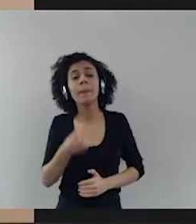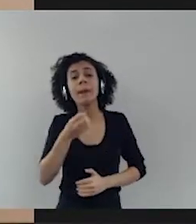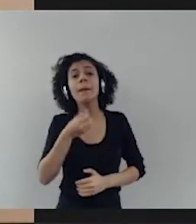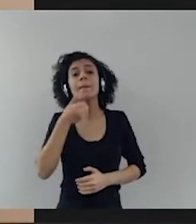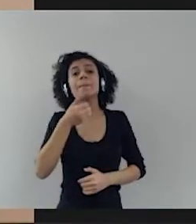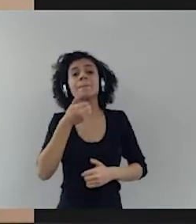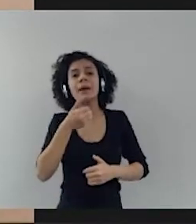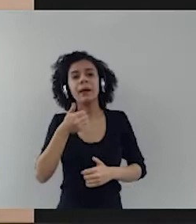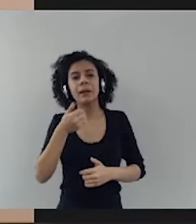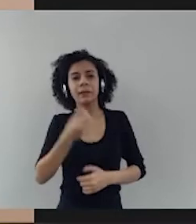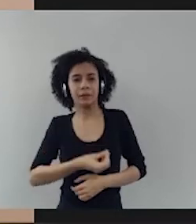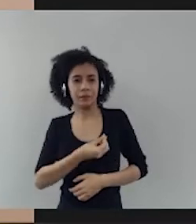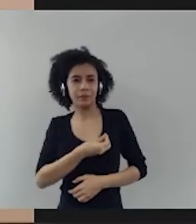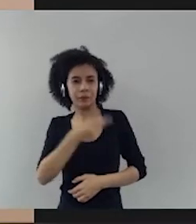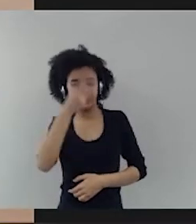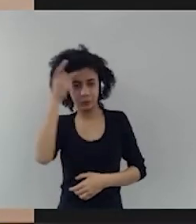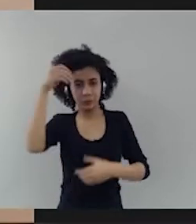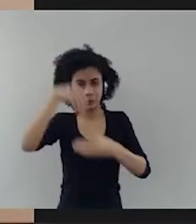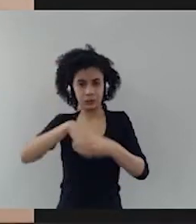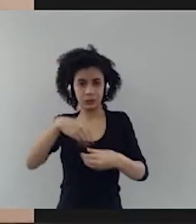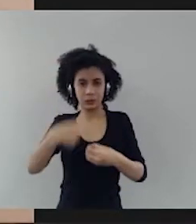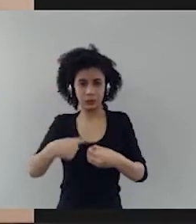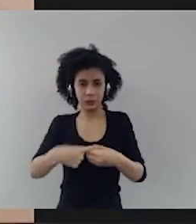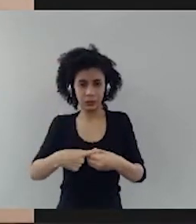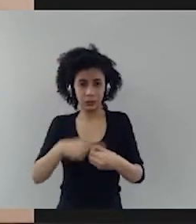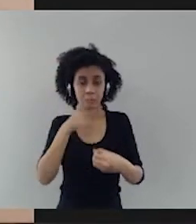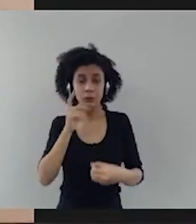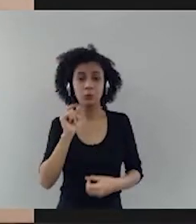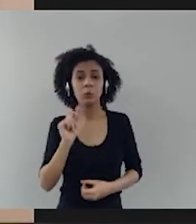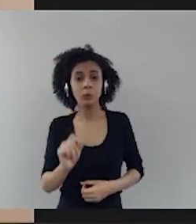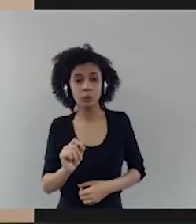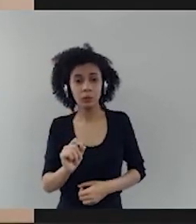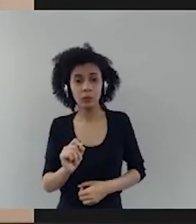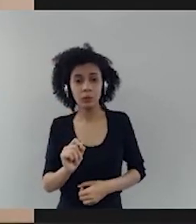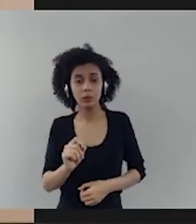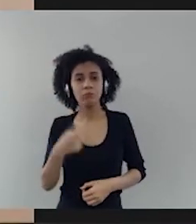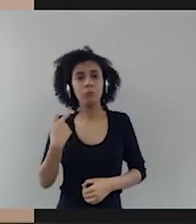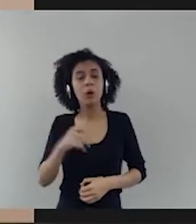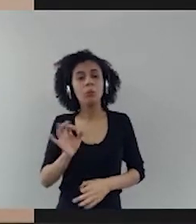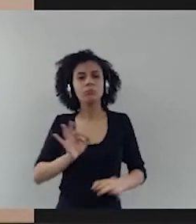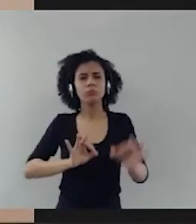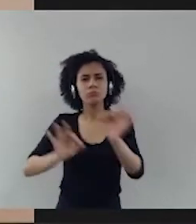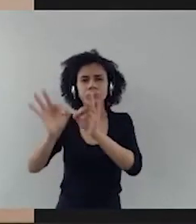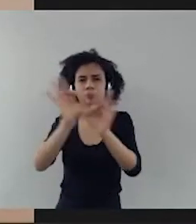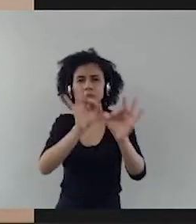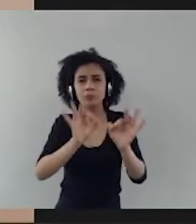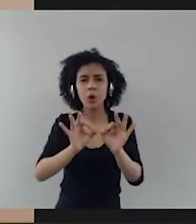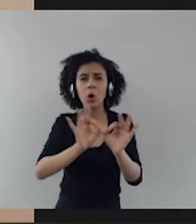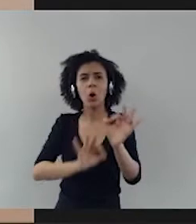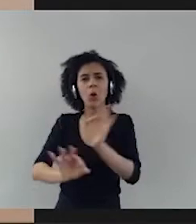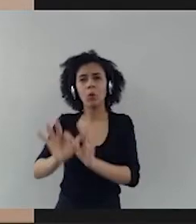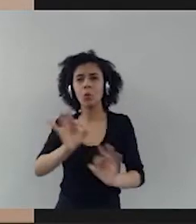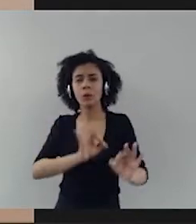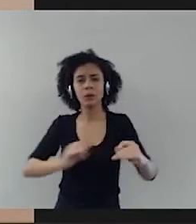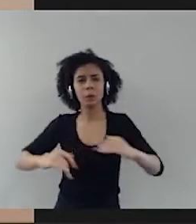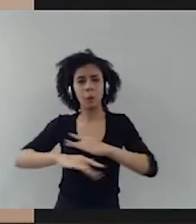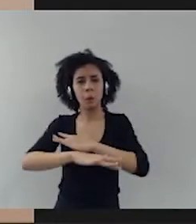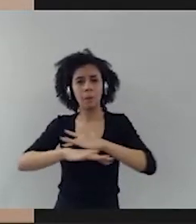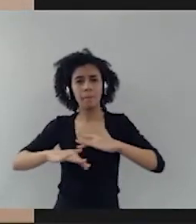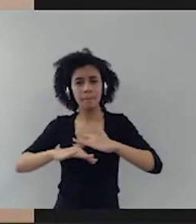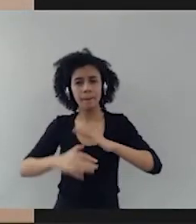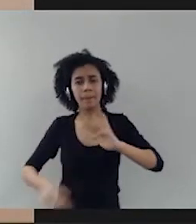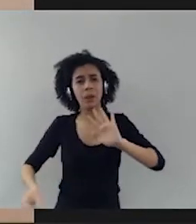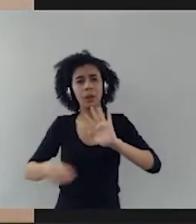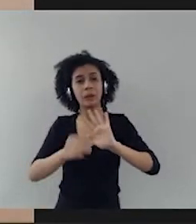bem-estar dos seus habitantes. Dito de outra forma, um planejamento urbano, uma organização urbana que